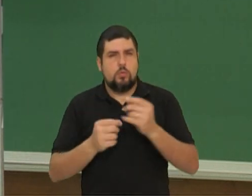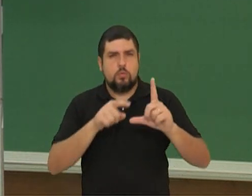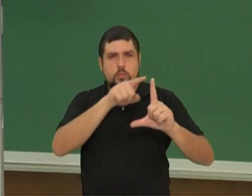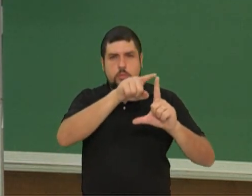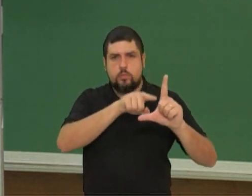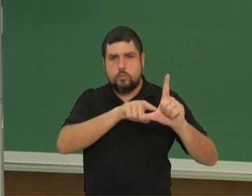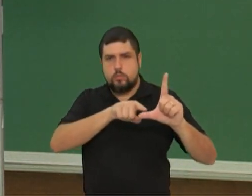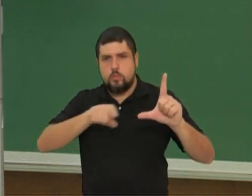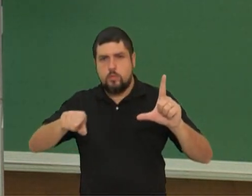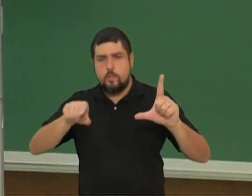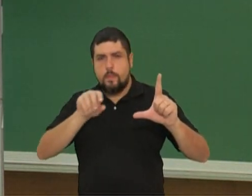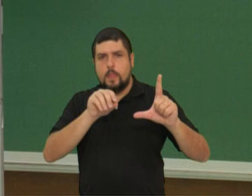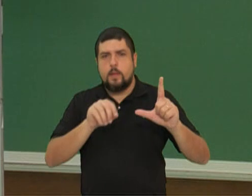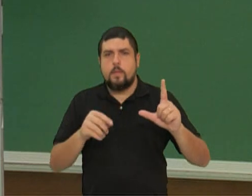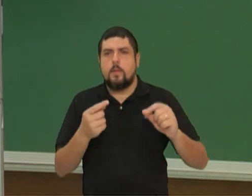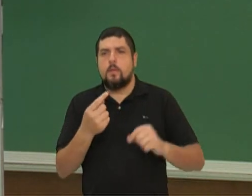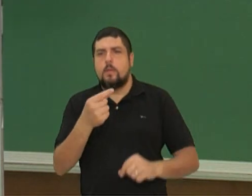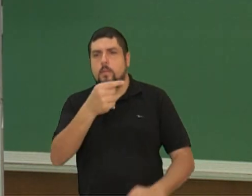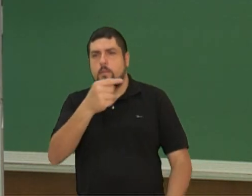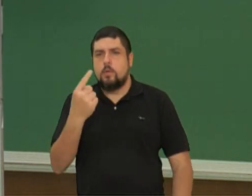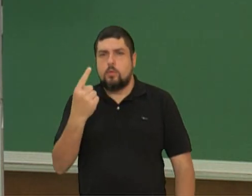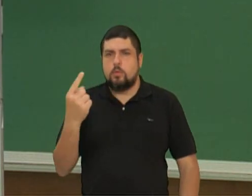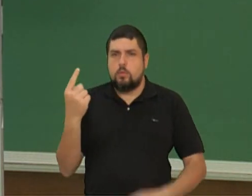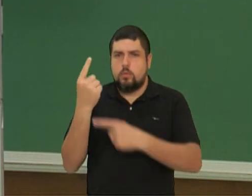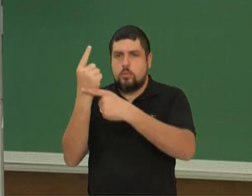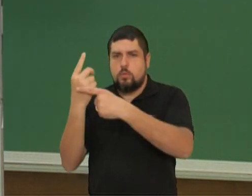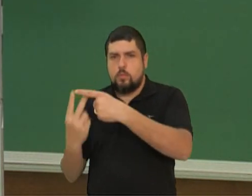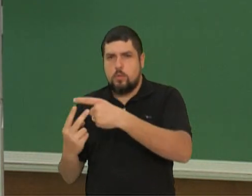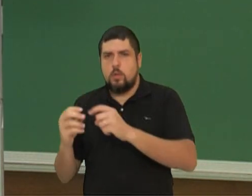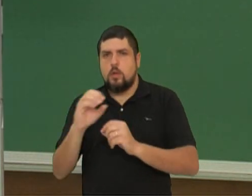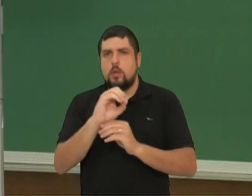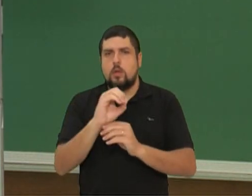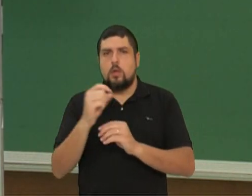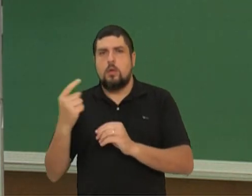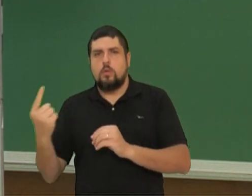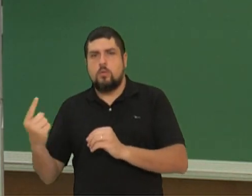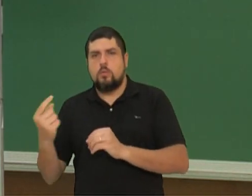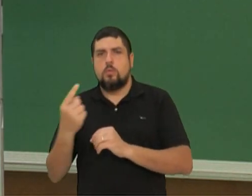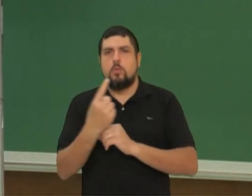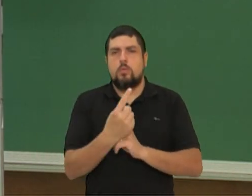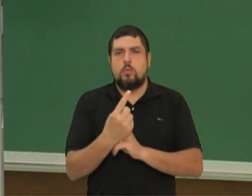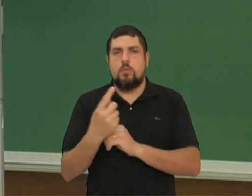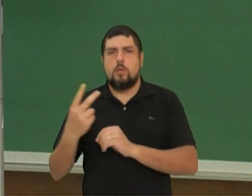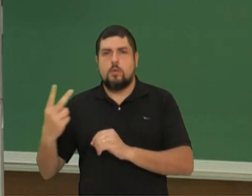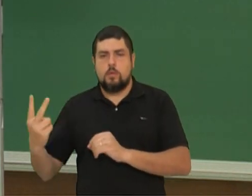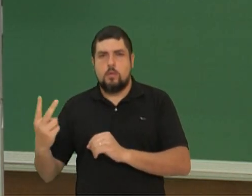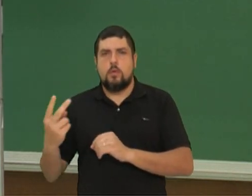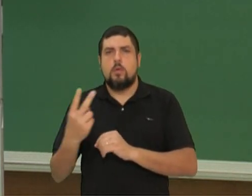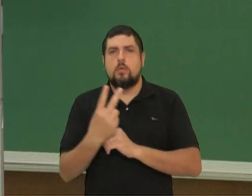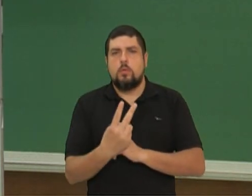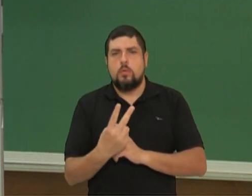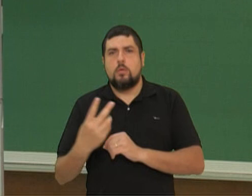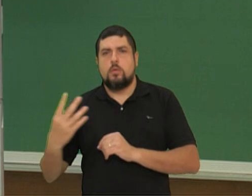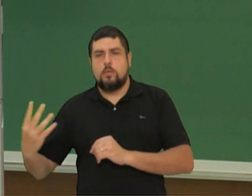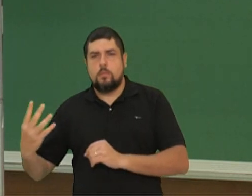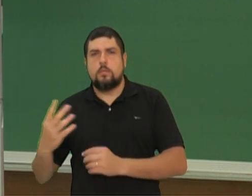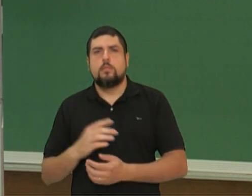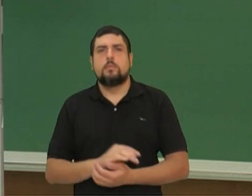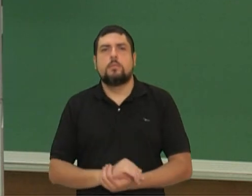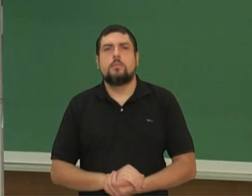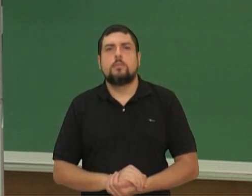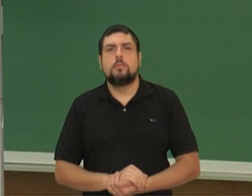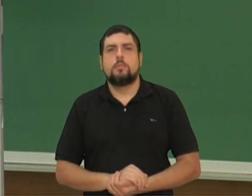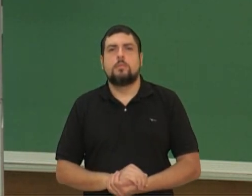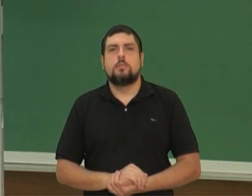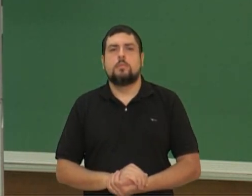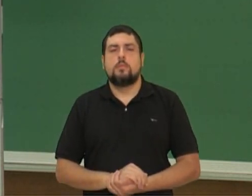cartesianos. Menos 1,5, 0 e 1, 1 e 2, e 2 e 4.